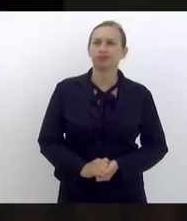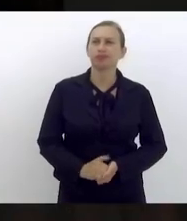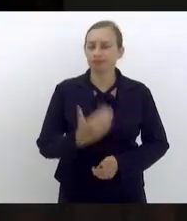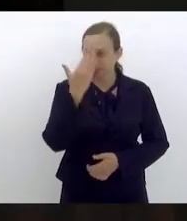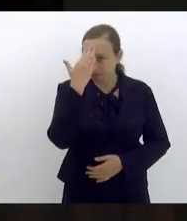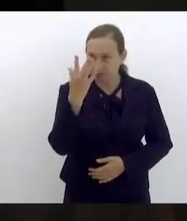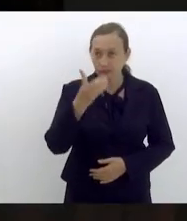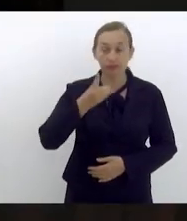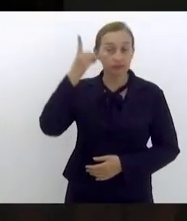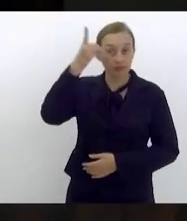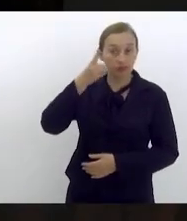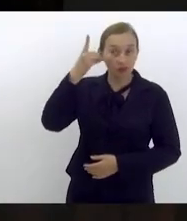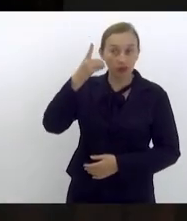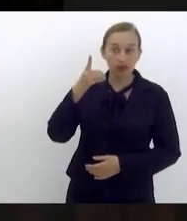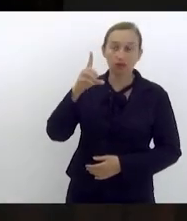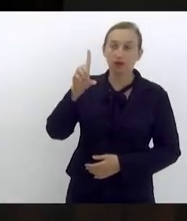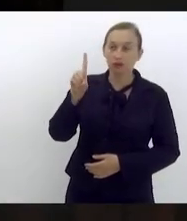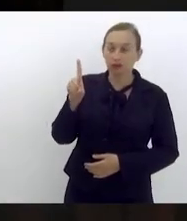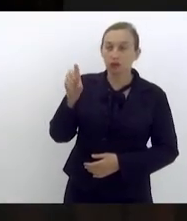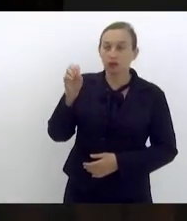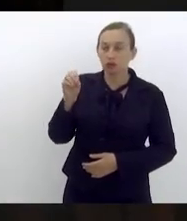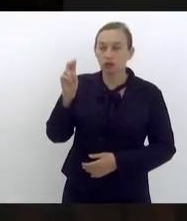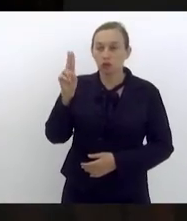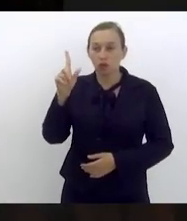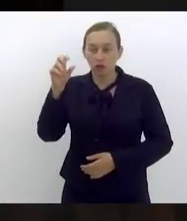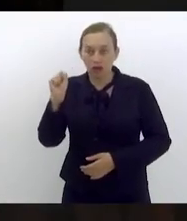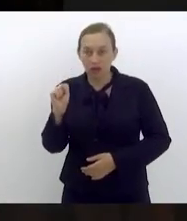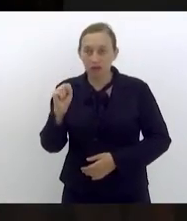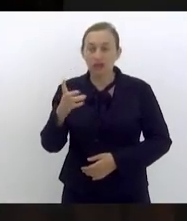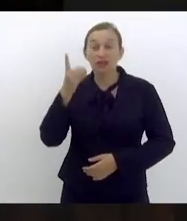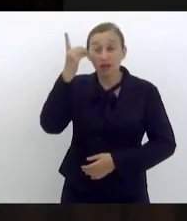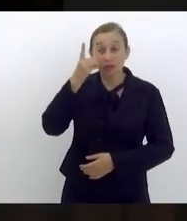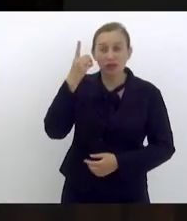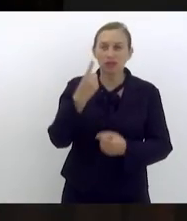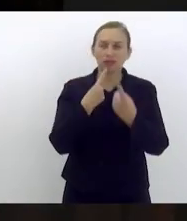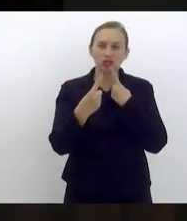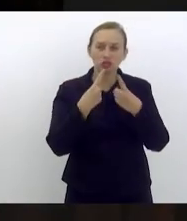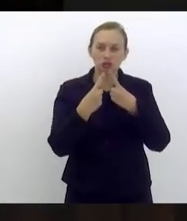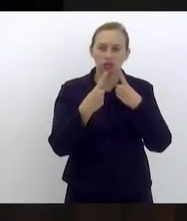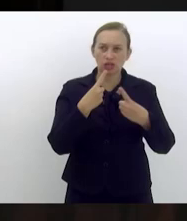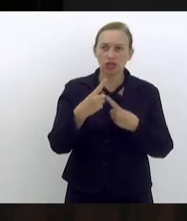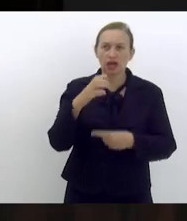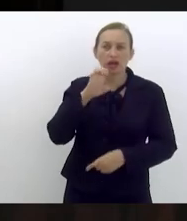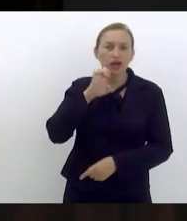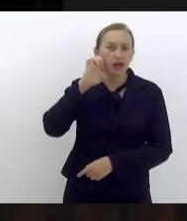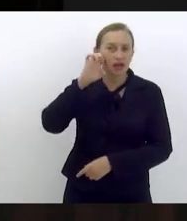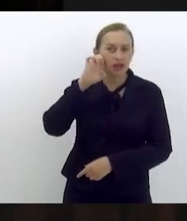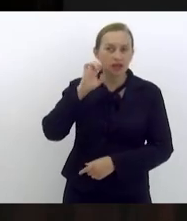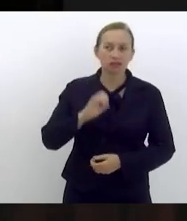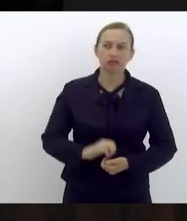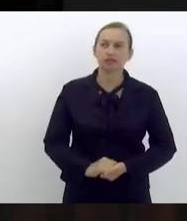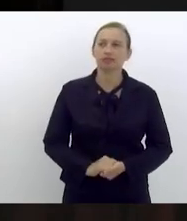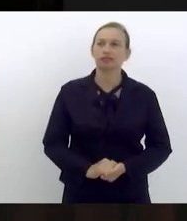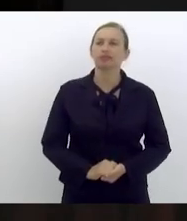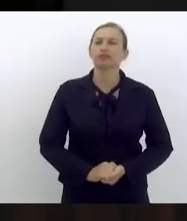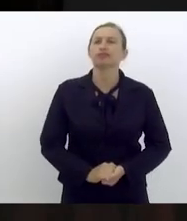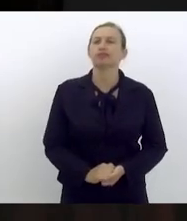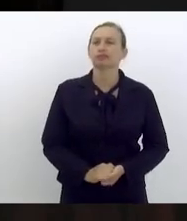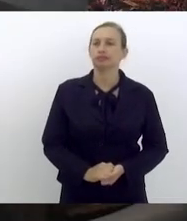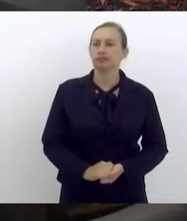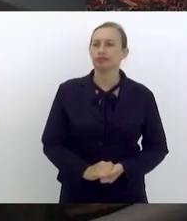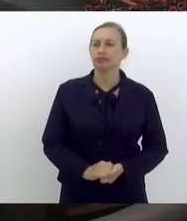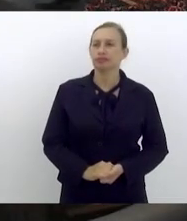Obrigado, deputado Douglas Rua. Deputada inscrita para discutir, deputada Élica Takimoto, por favor.